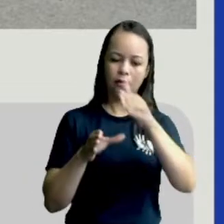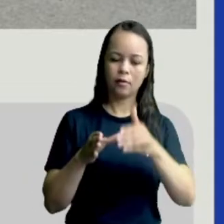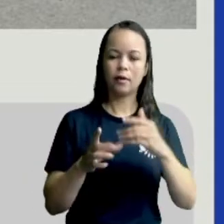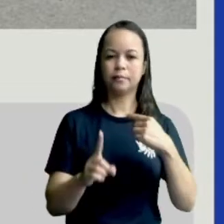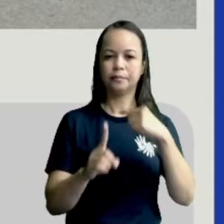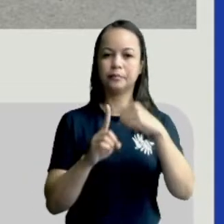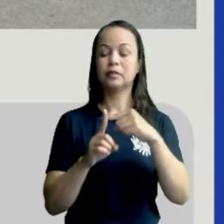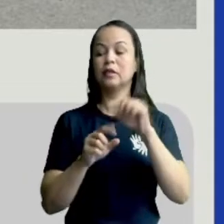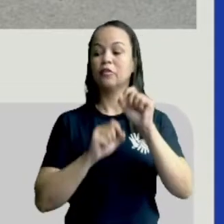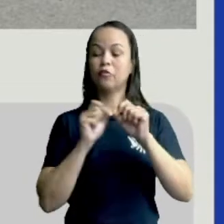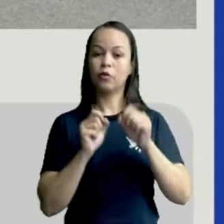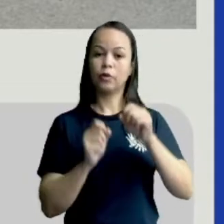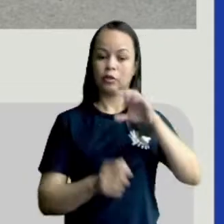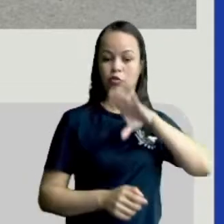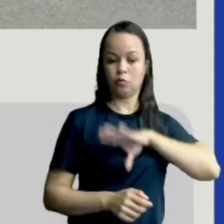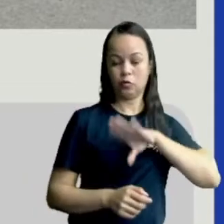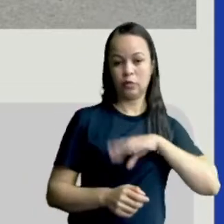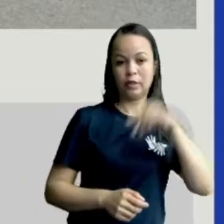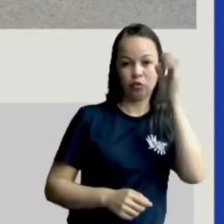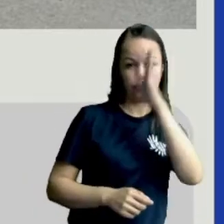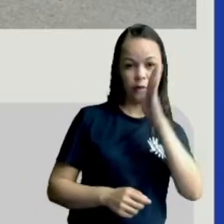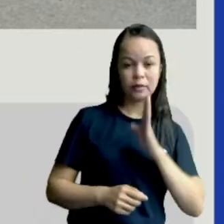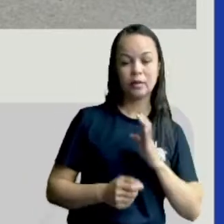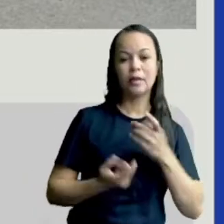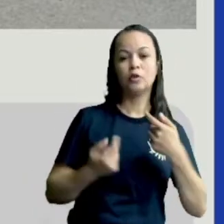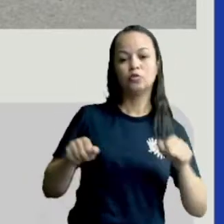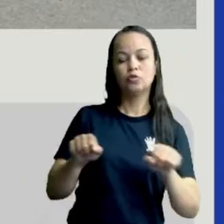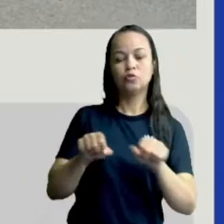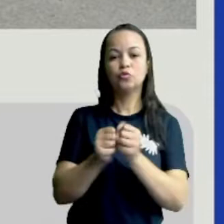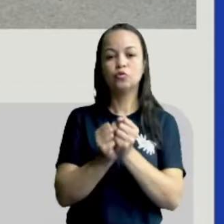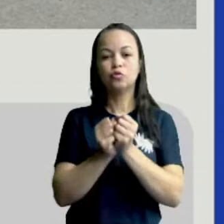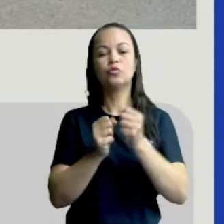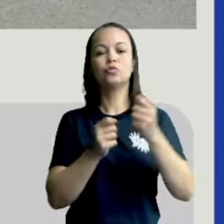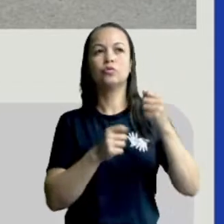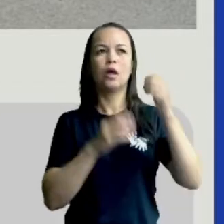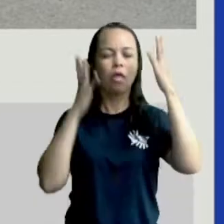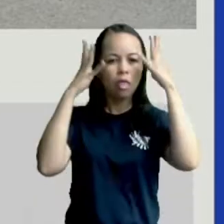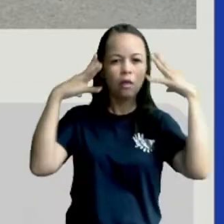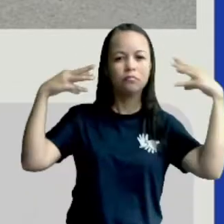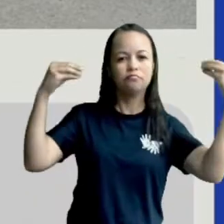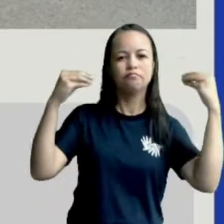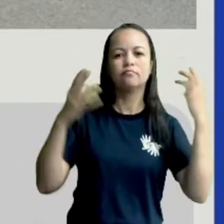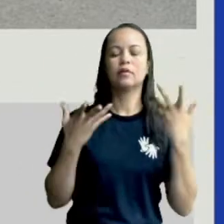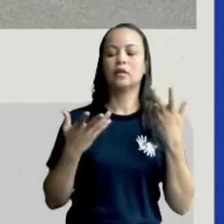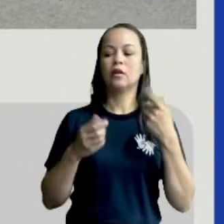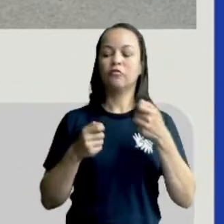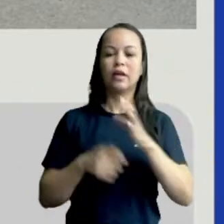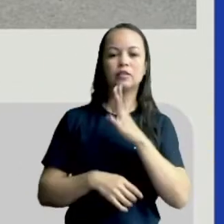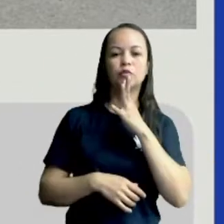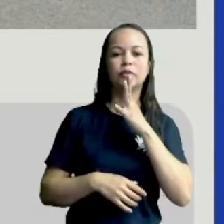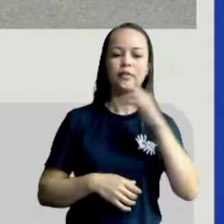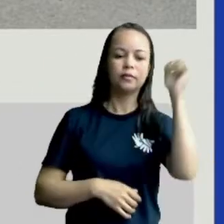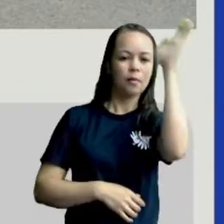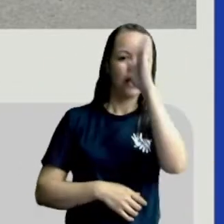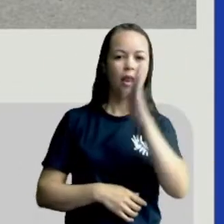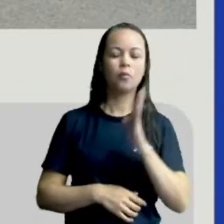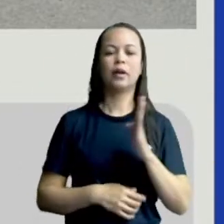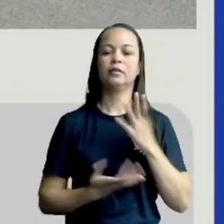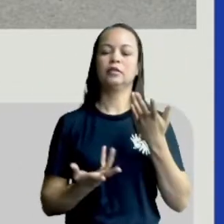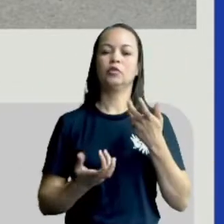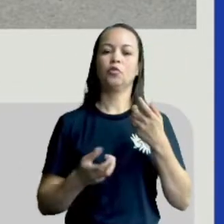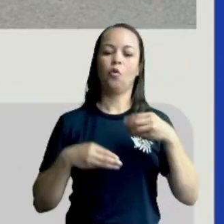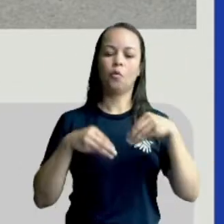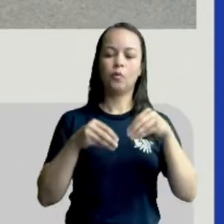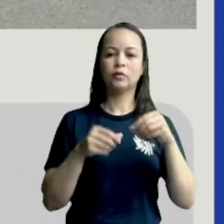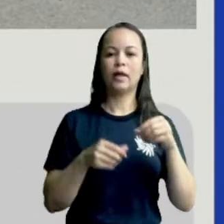os pernambucanos, fazendo com que a capitania de Pernambuco ficasse conhecida pelo Brasil como